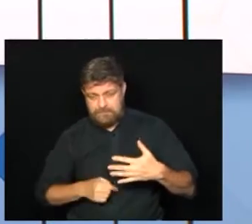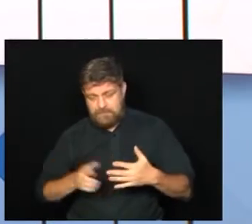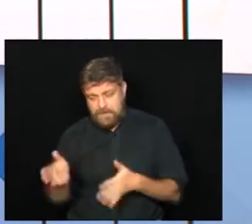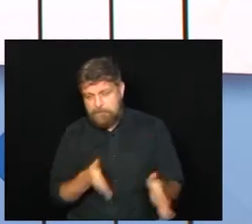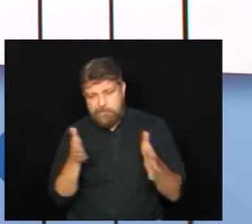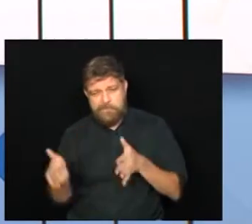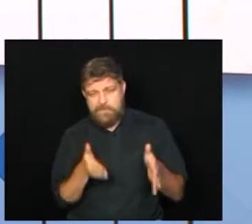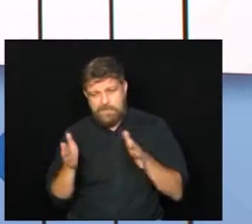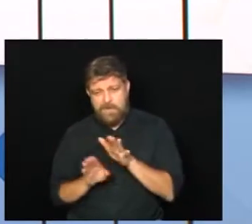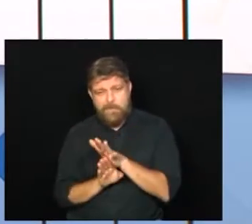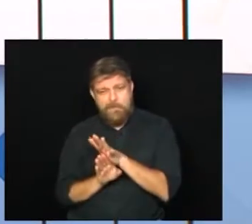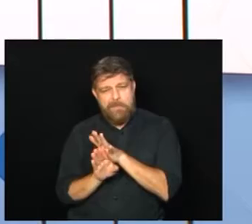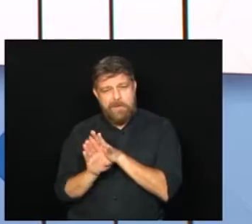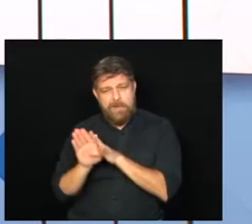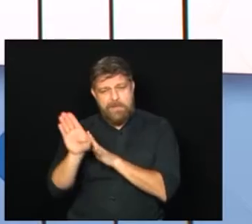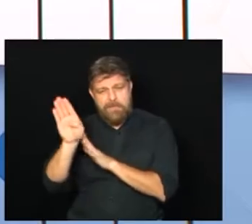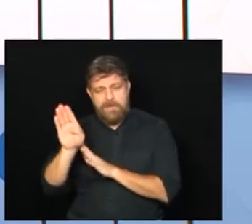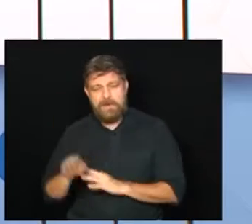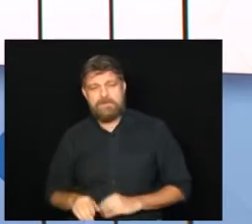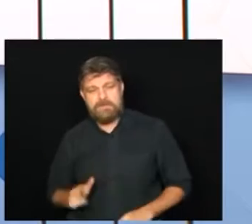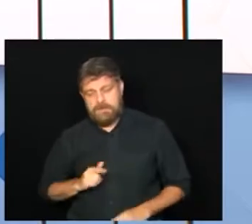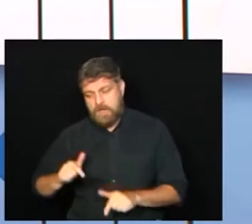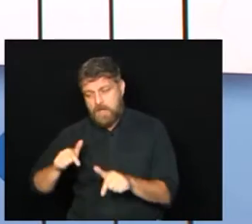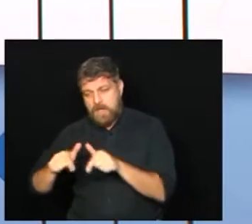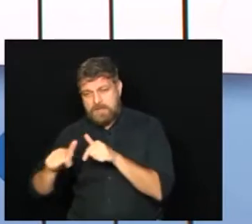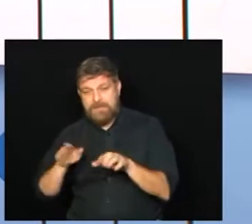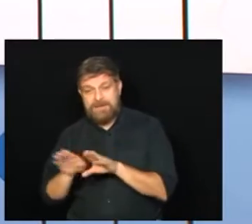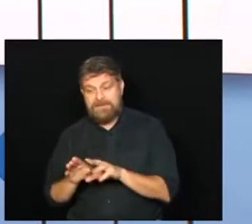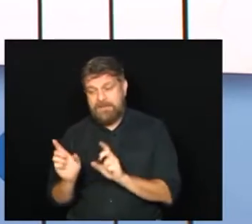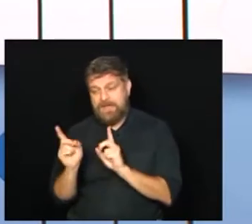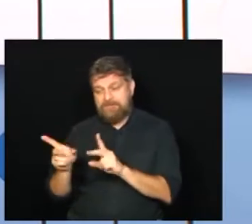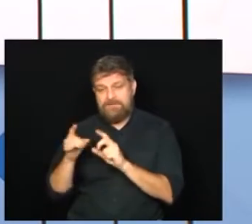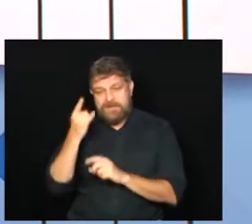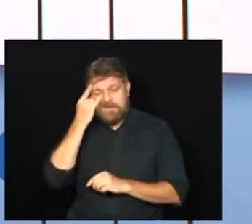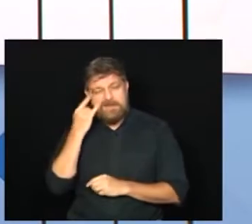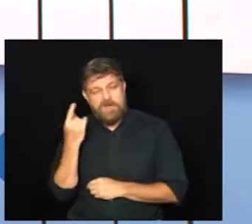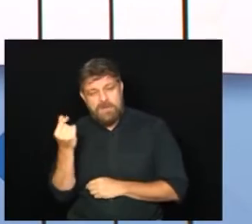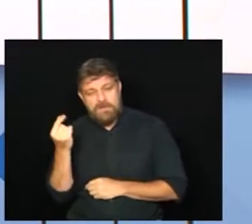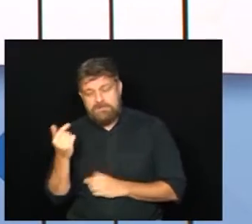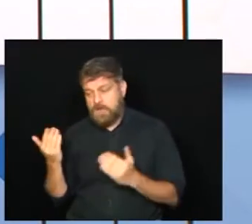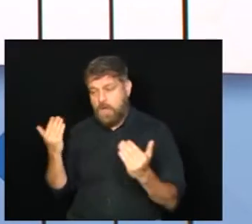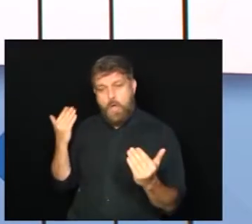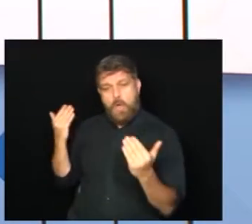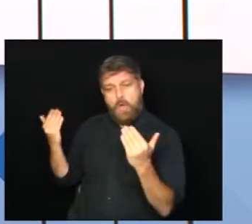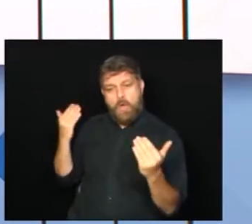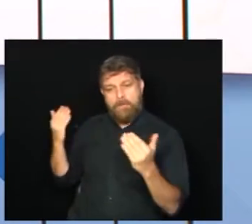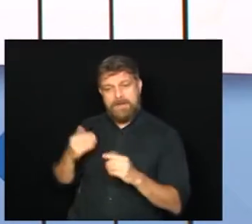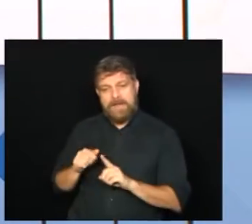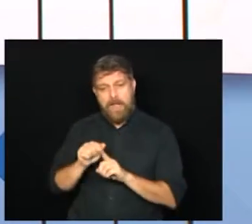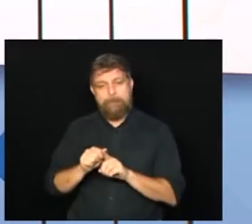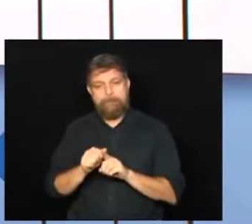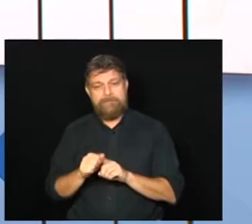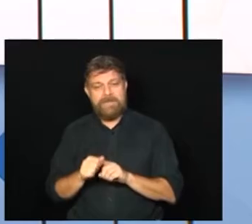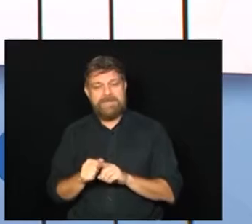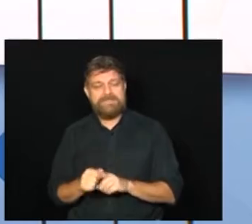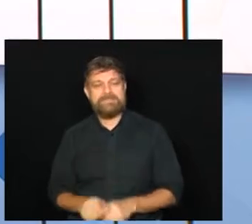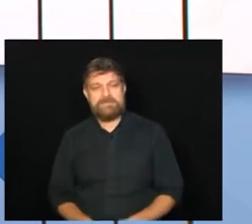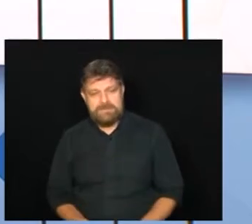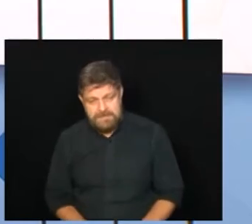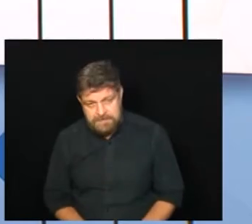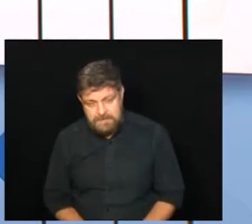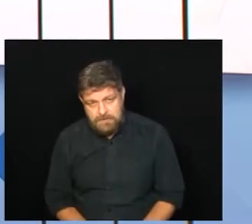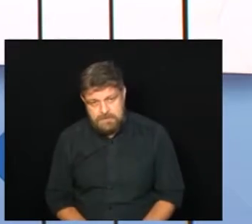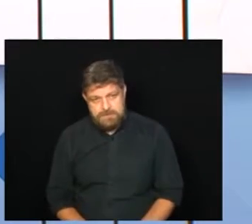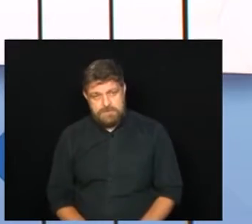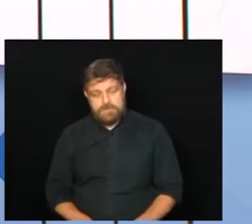produção, nível de emprego, vendas e lucratividade quando comparados ao mês anterior. Com a retomada